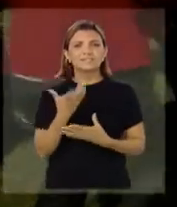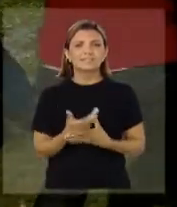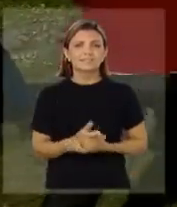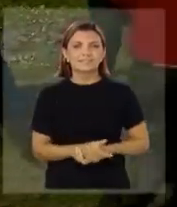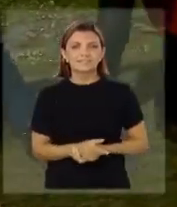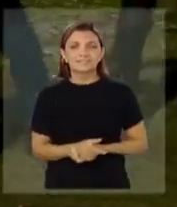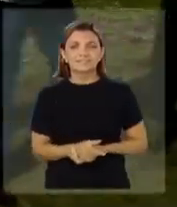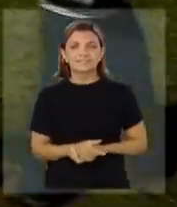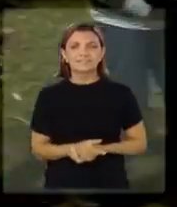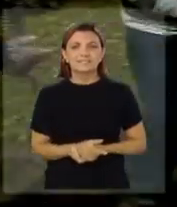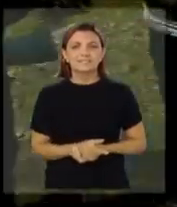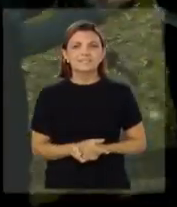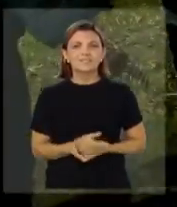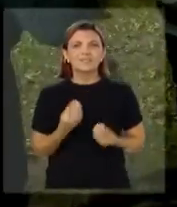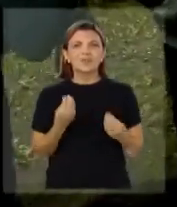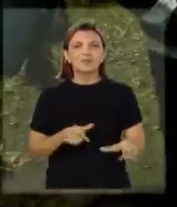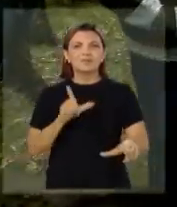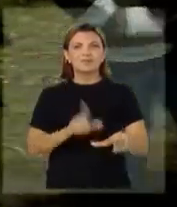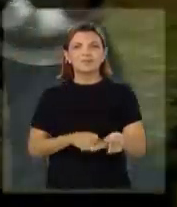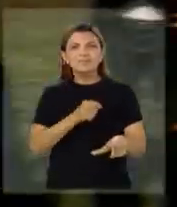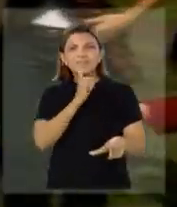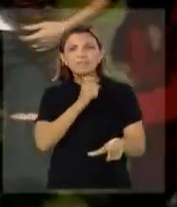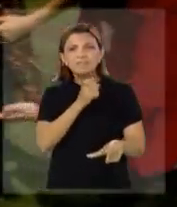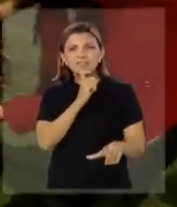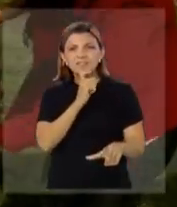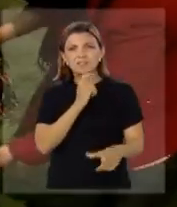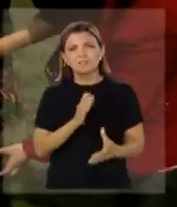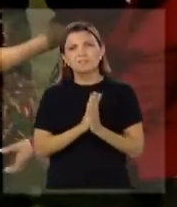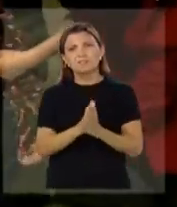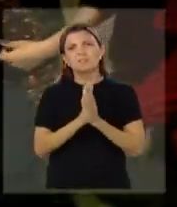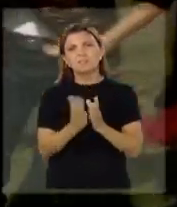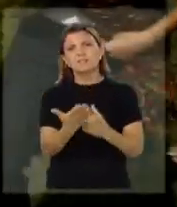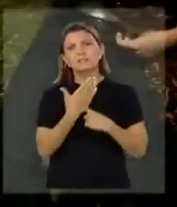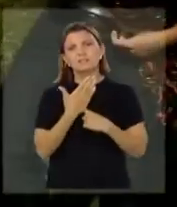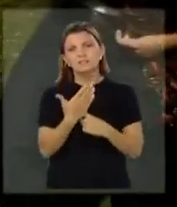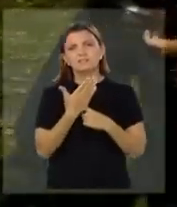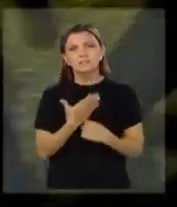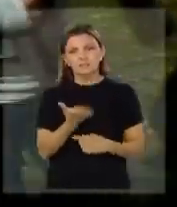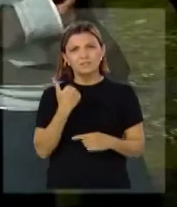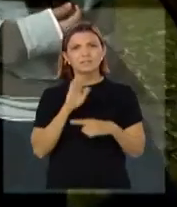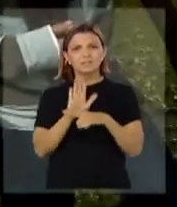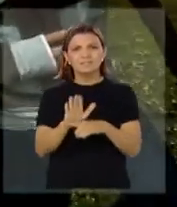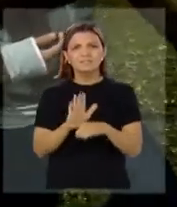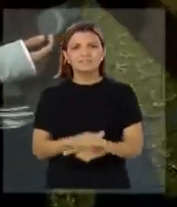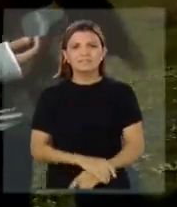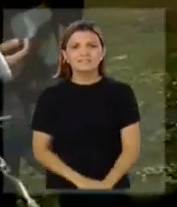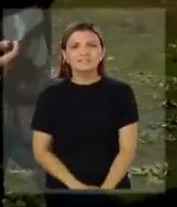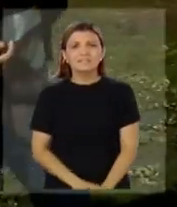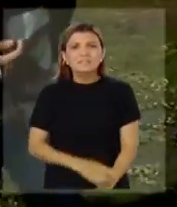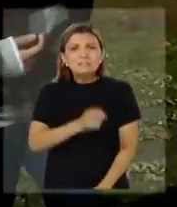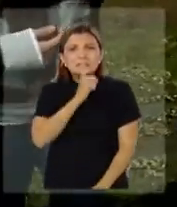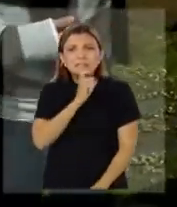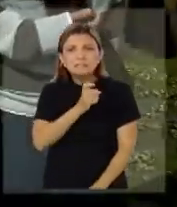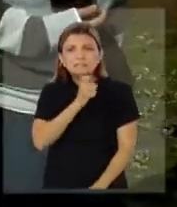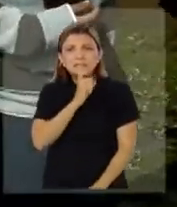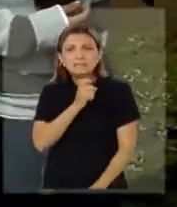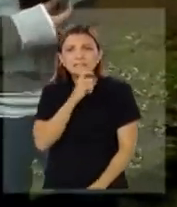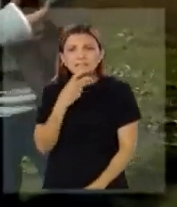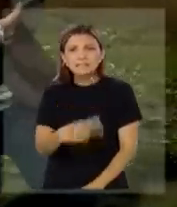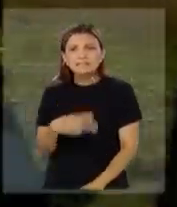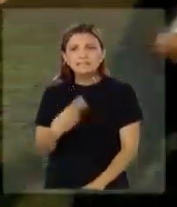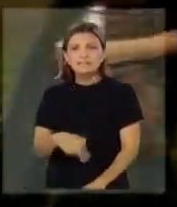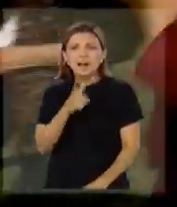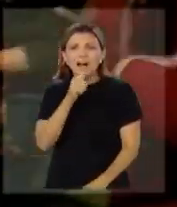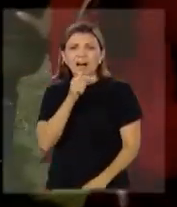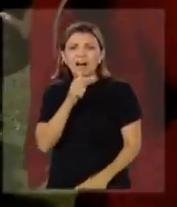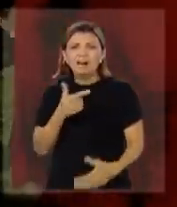Gente do céu. Ele é o maior pé frio. Ai, não, mas tu me poupa dessas piadas. Desculpa, gente. Tem hora que a gente perde o amigo. Nossa, a água